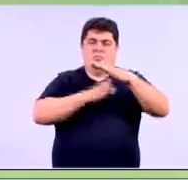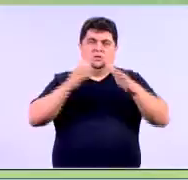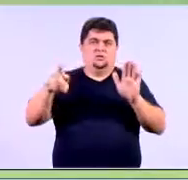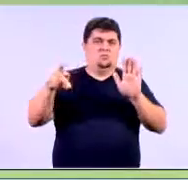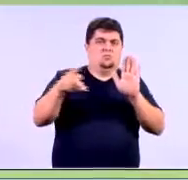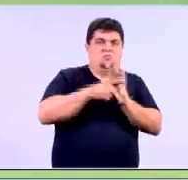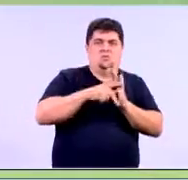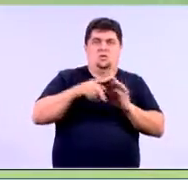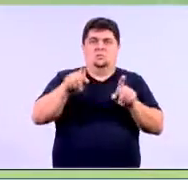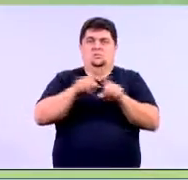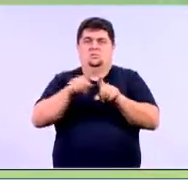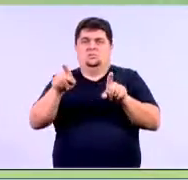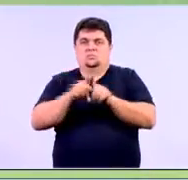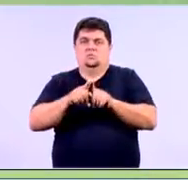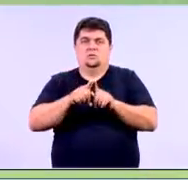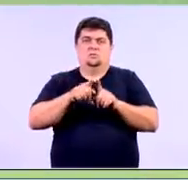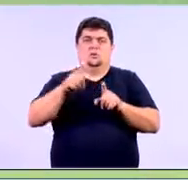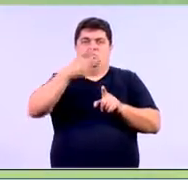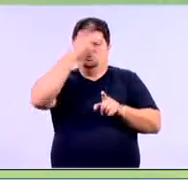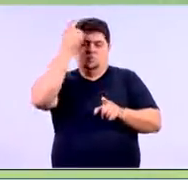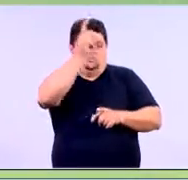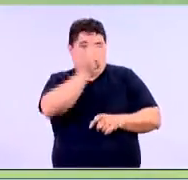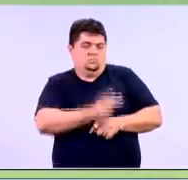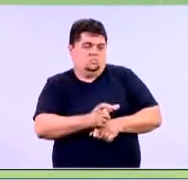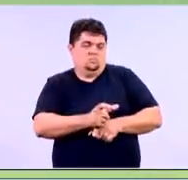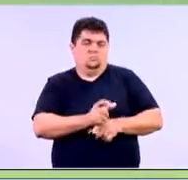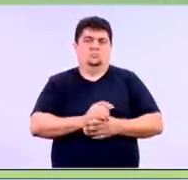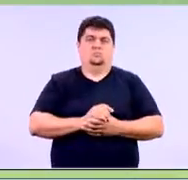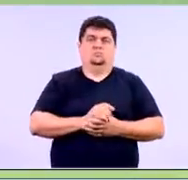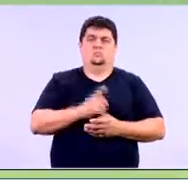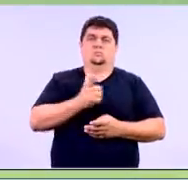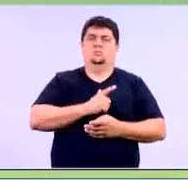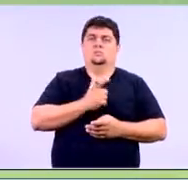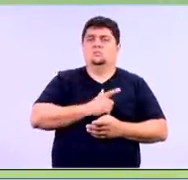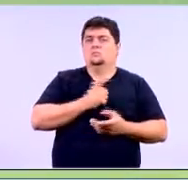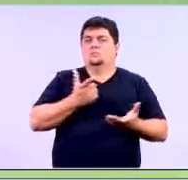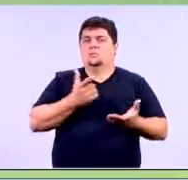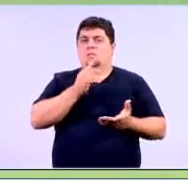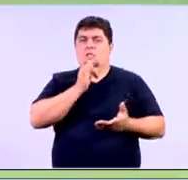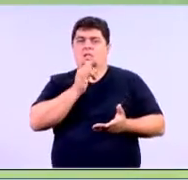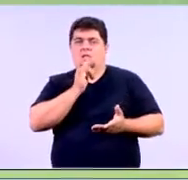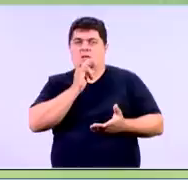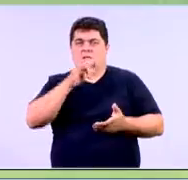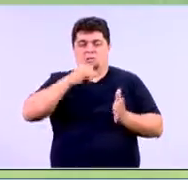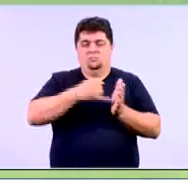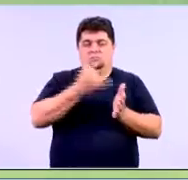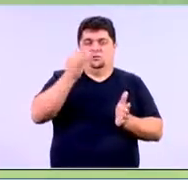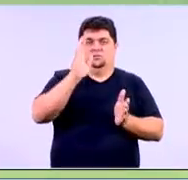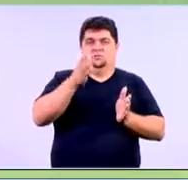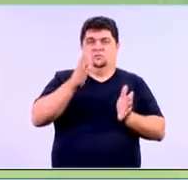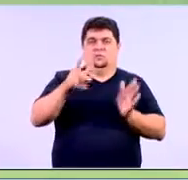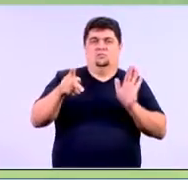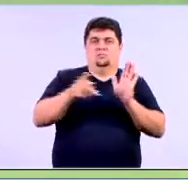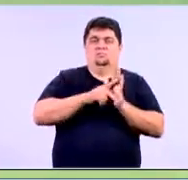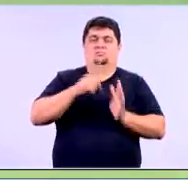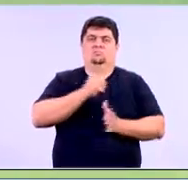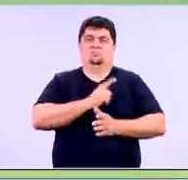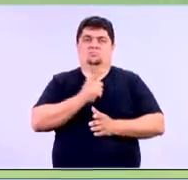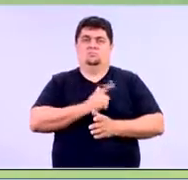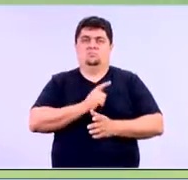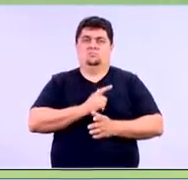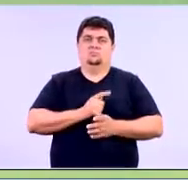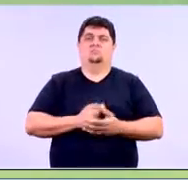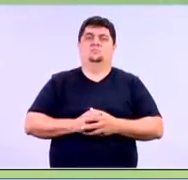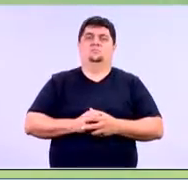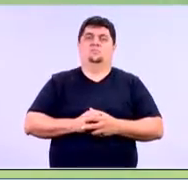específica relativa ao contribuinte, que são esses impostos já de certa forma abordados.